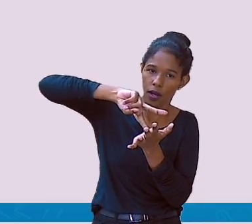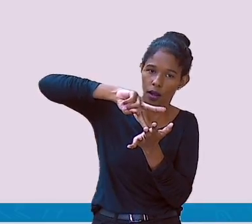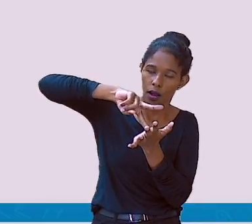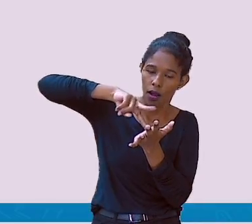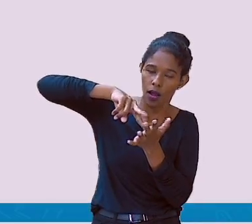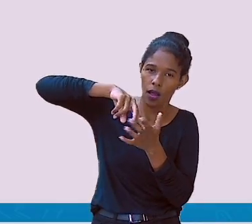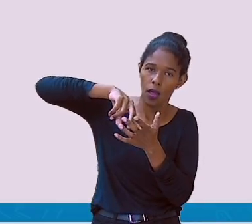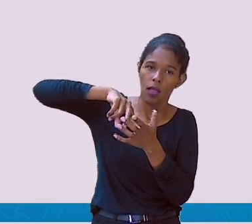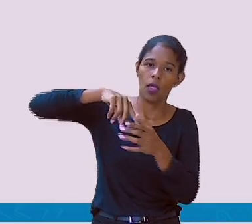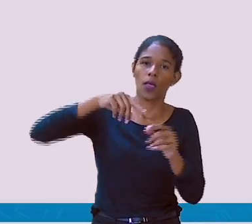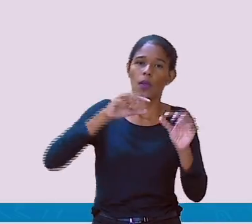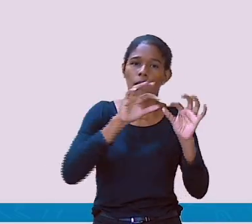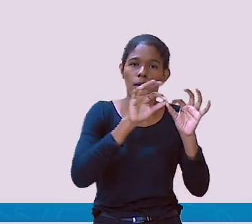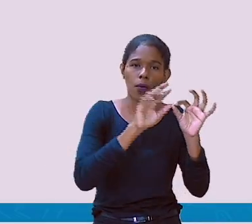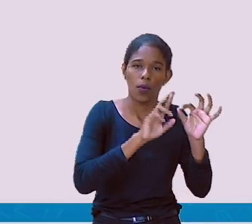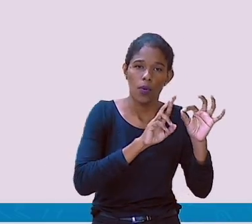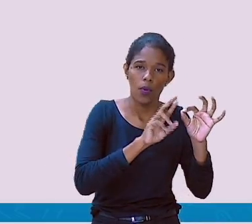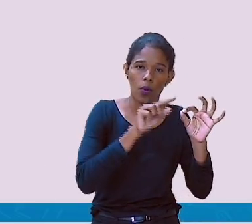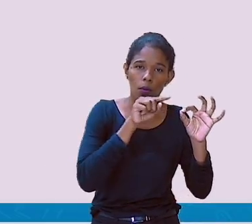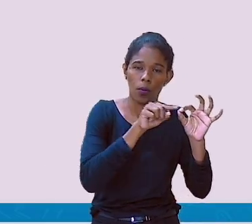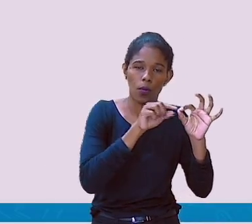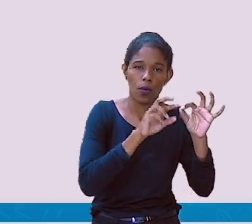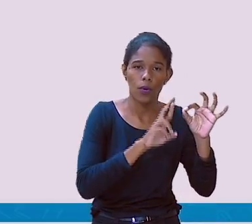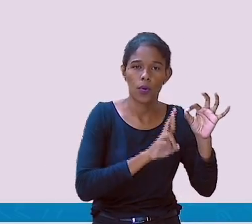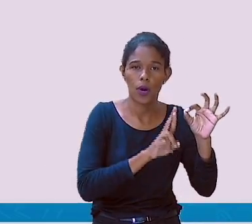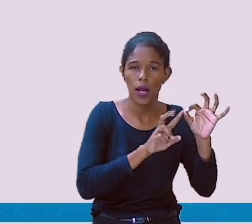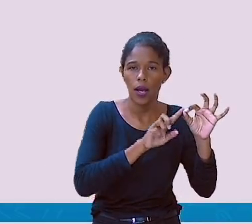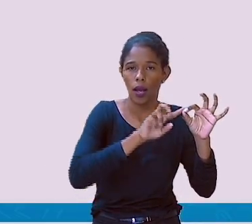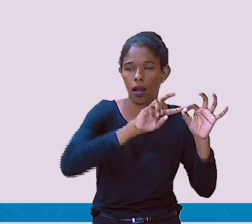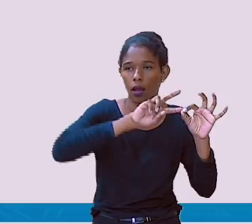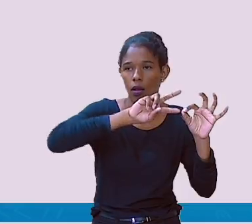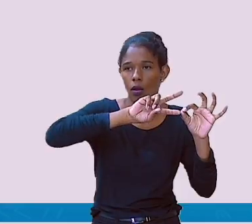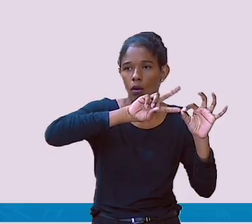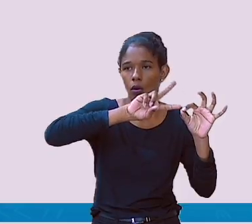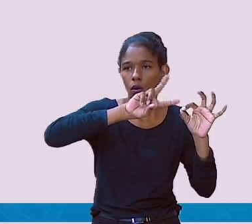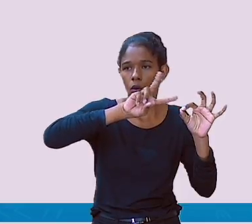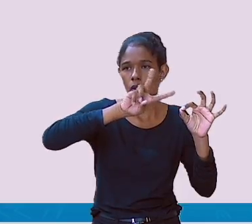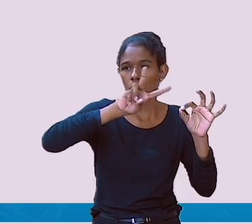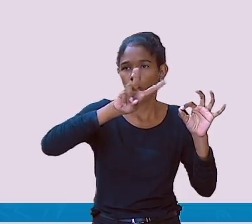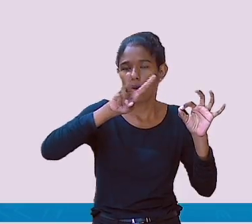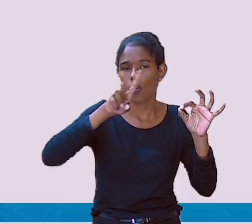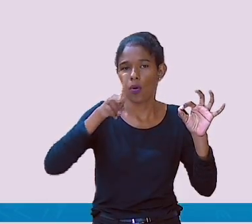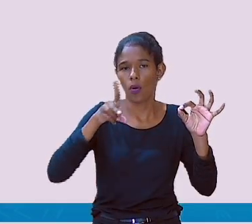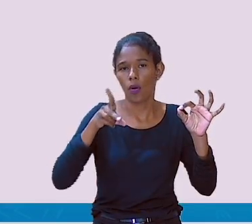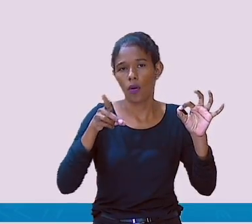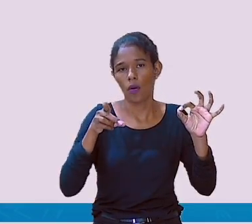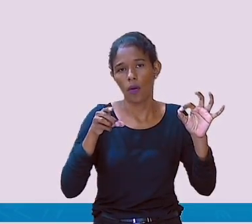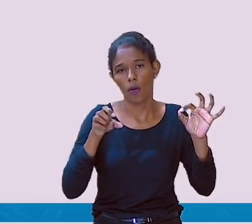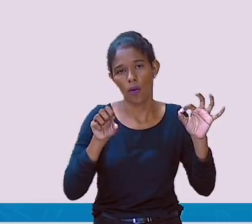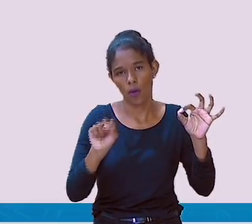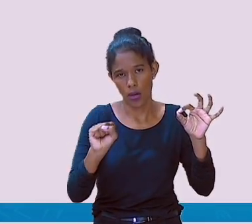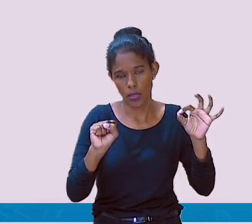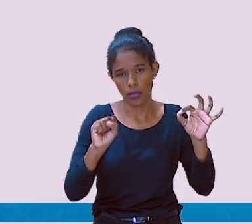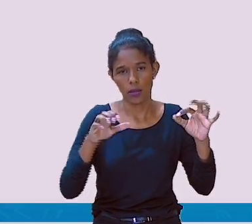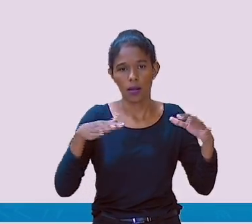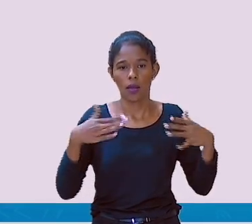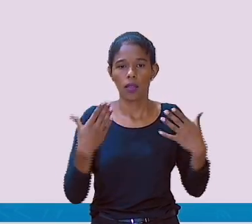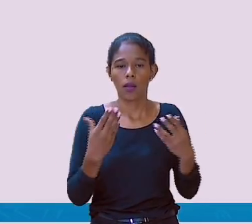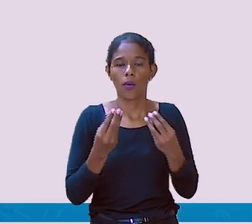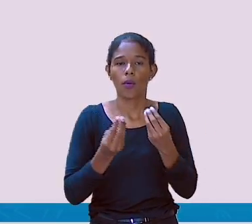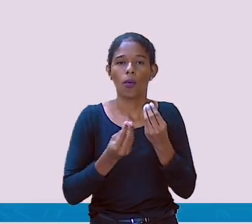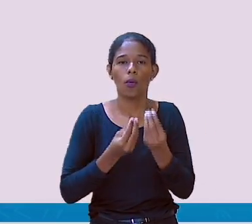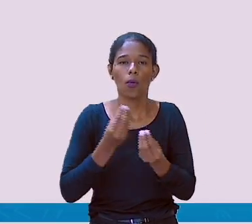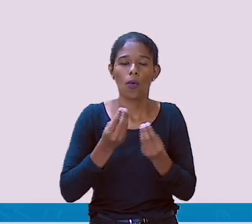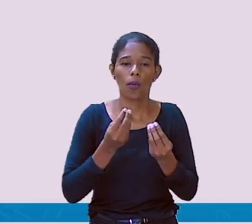vai ter essa medida. E aí, você vai transferir essa medida para o